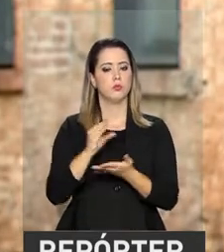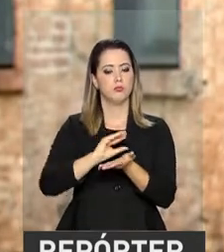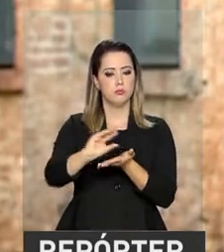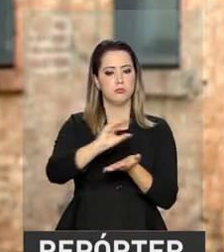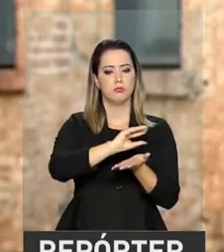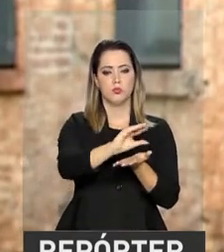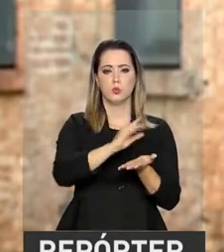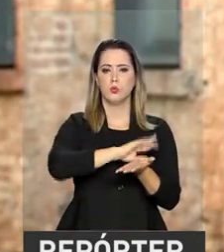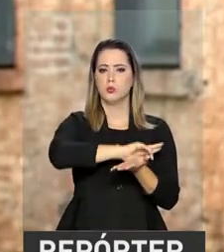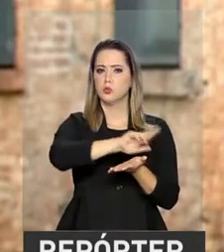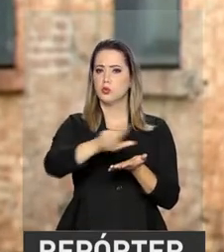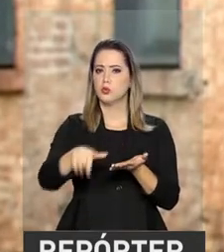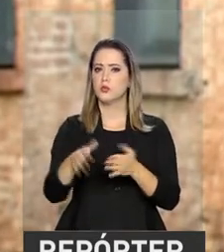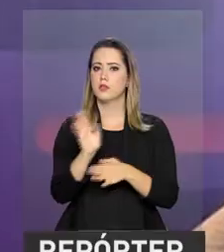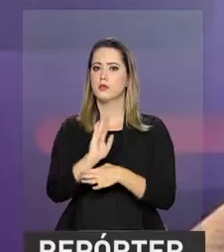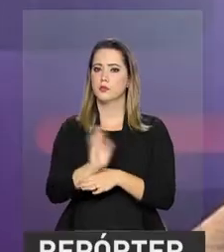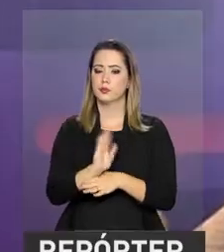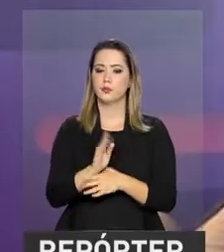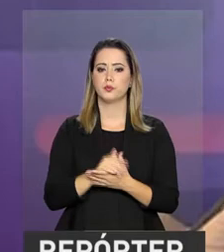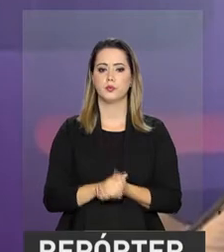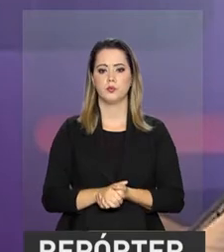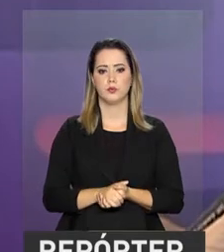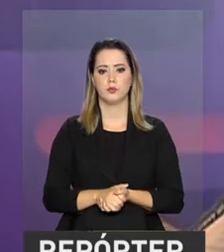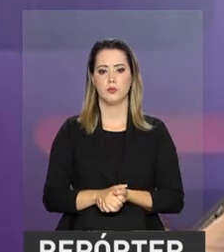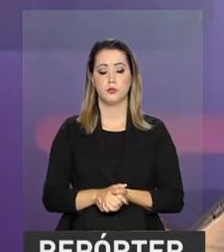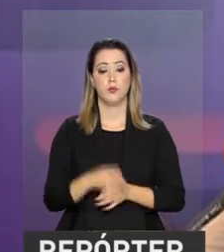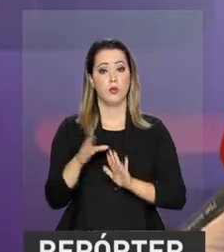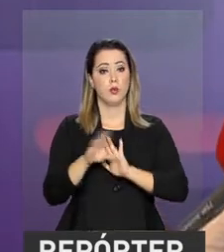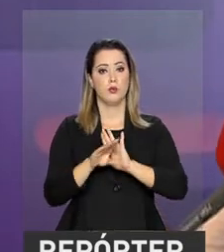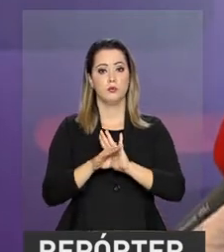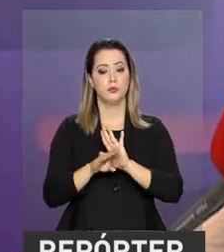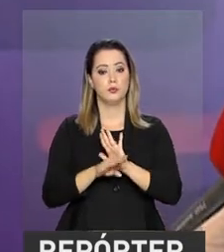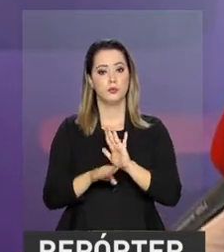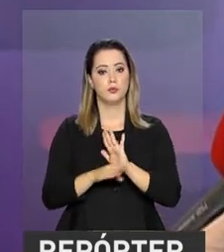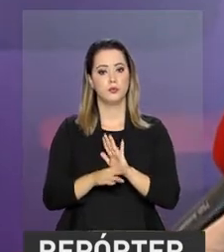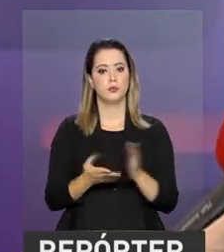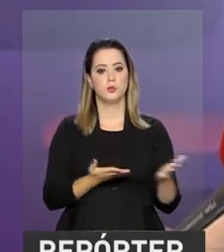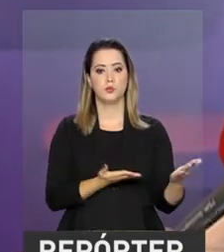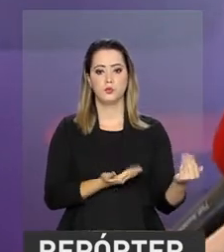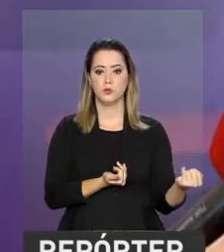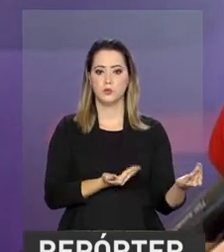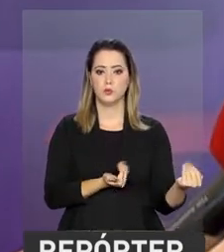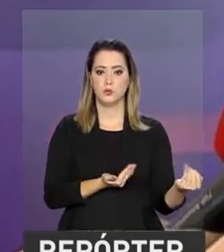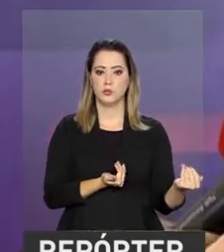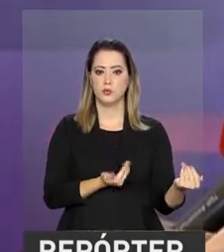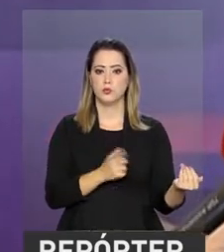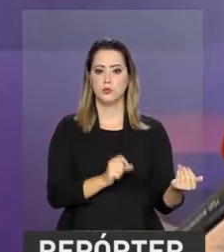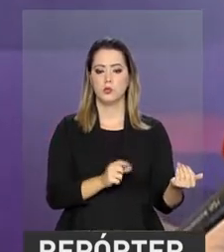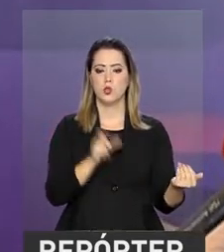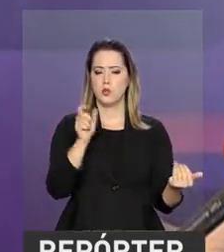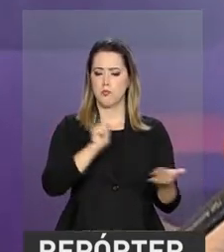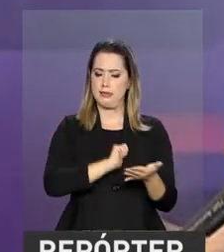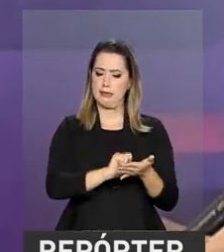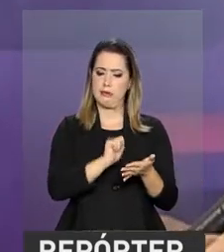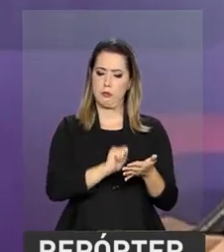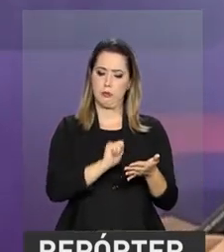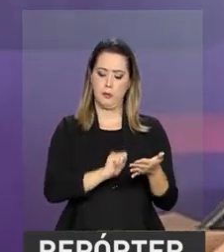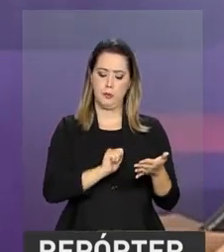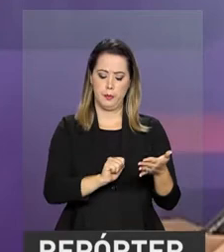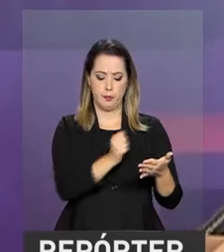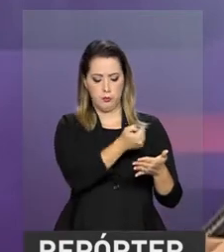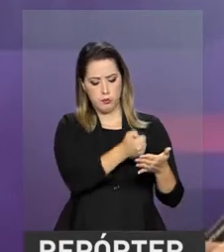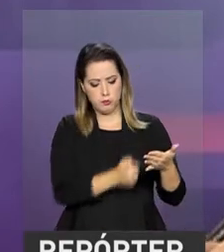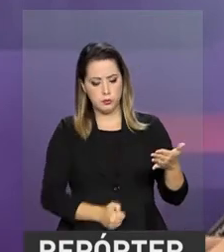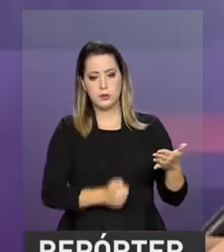para produções audiovisuais sobretudo projectos de jovens roteiristas jovens